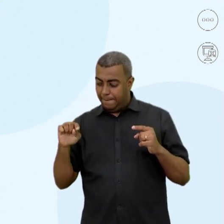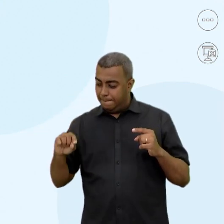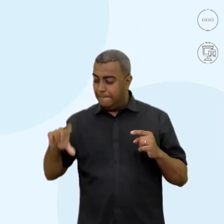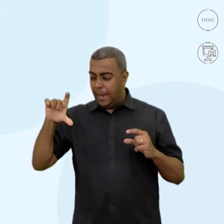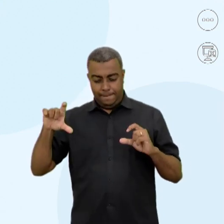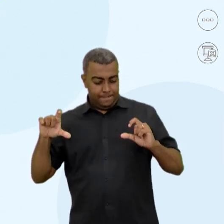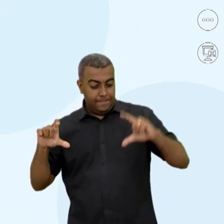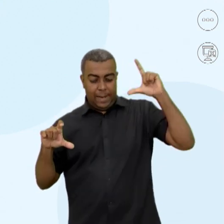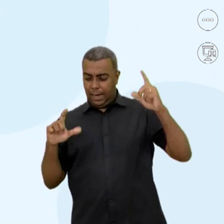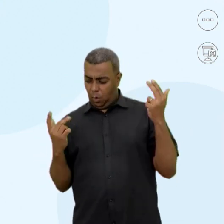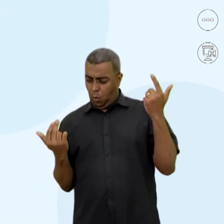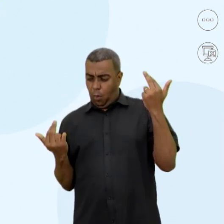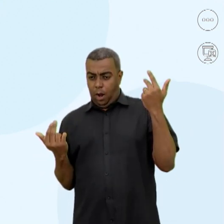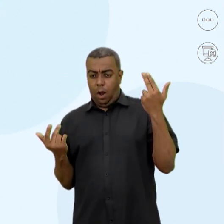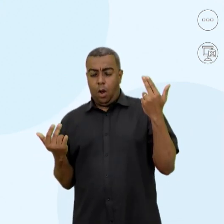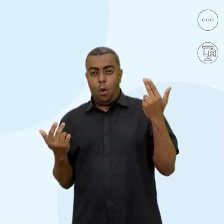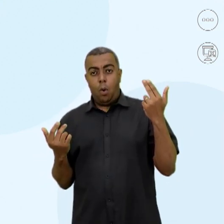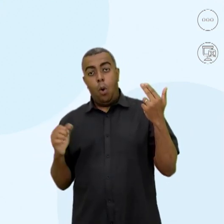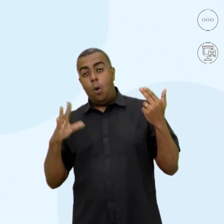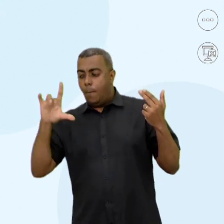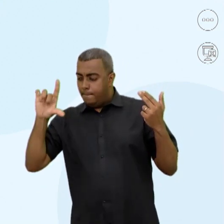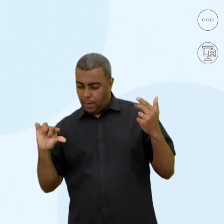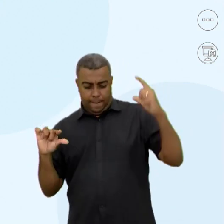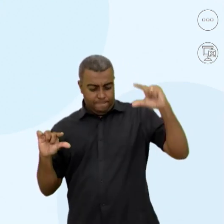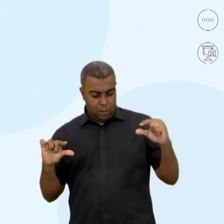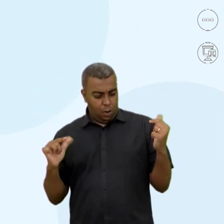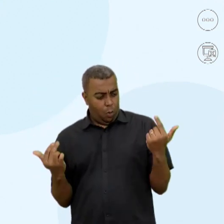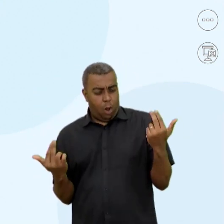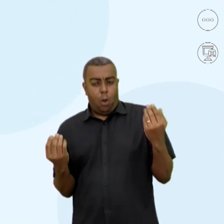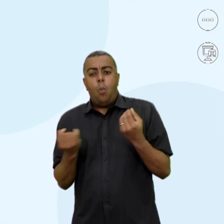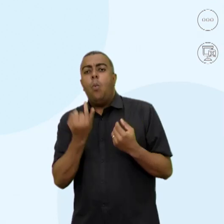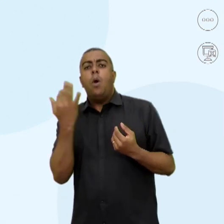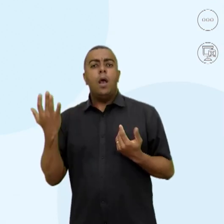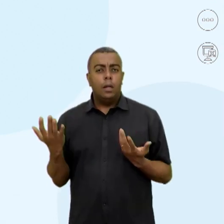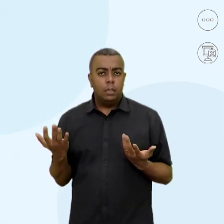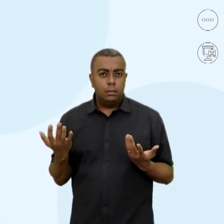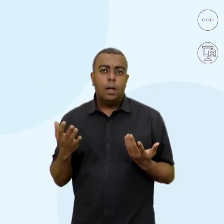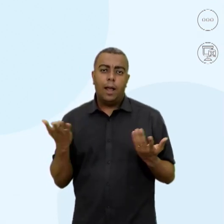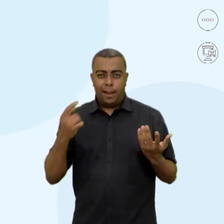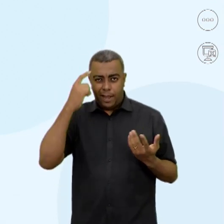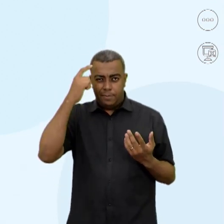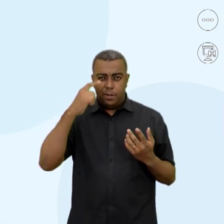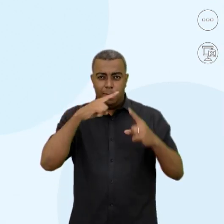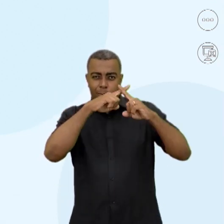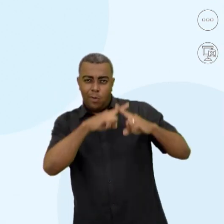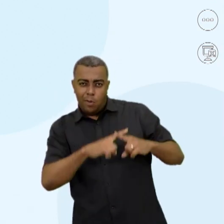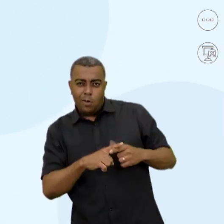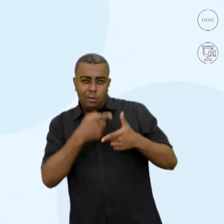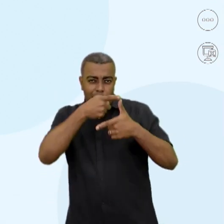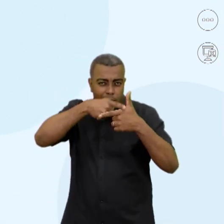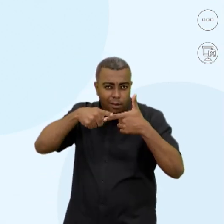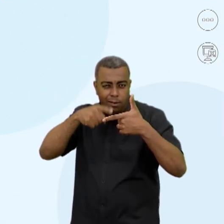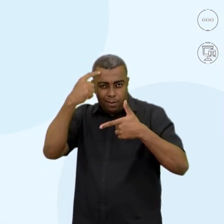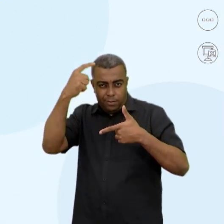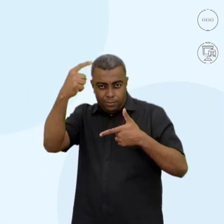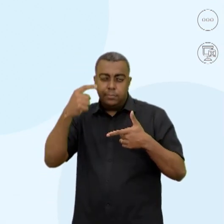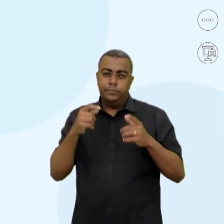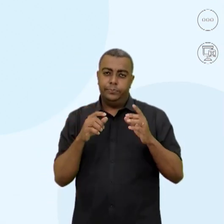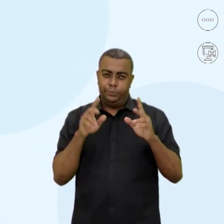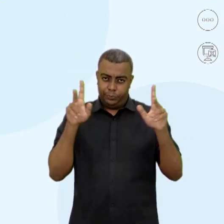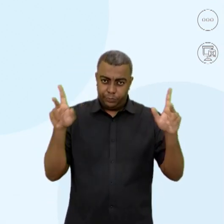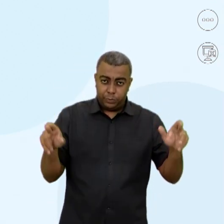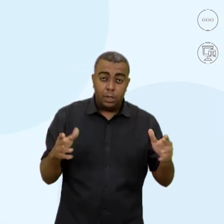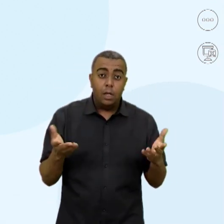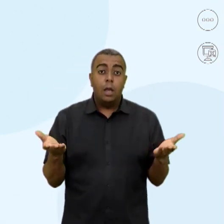ou quantas vezes uma coisa é menor que a outra. Então, pensando nas aplicações aí de multiplicação e divisão, tá certo? Então, aí a gente tem